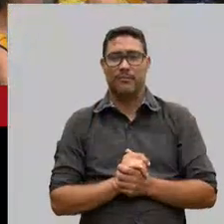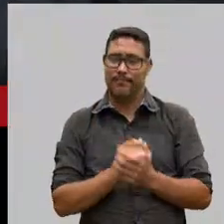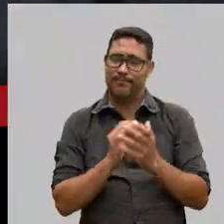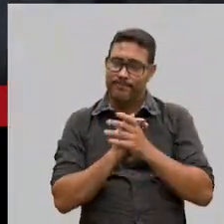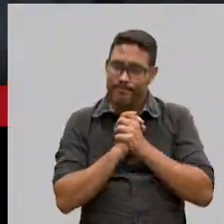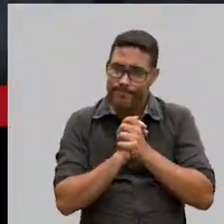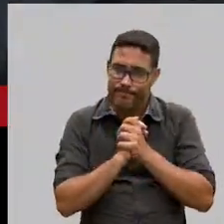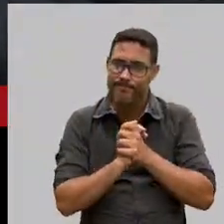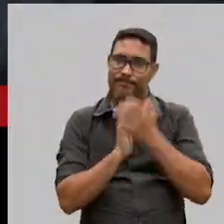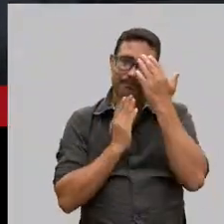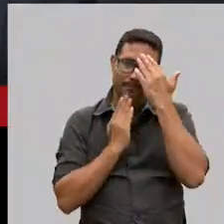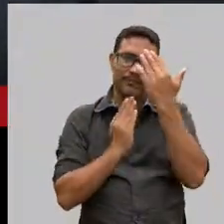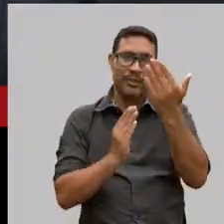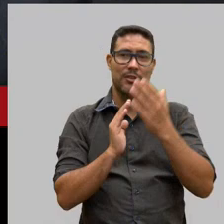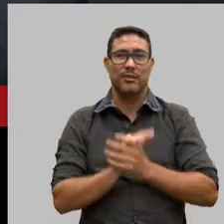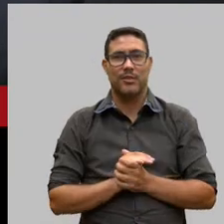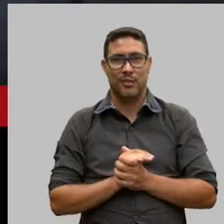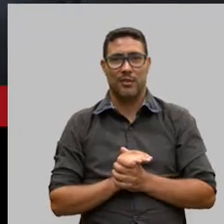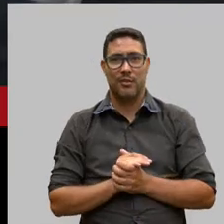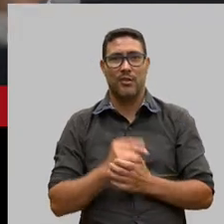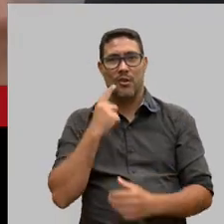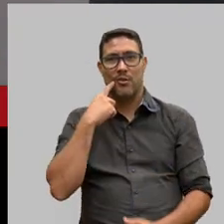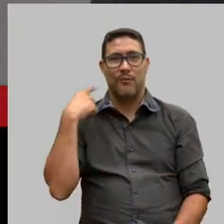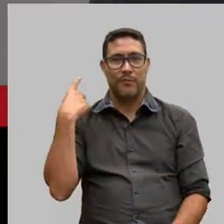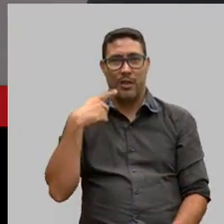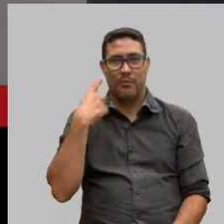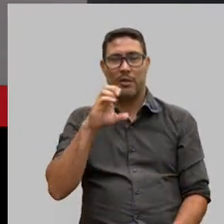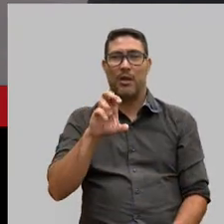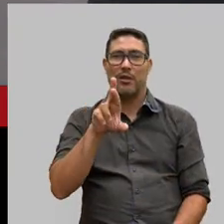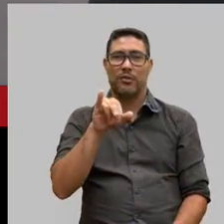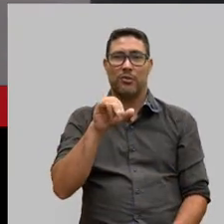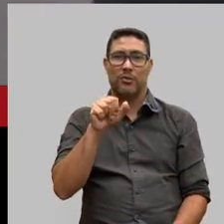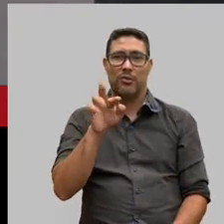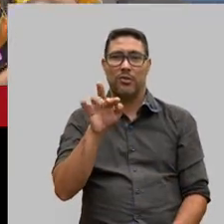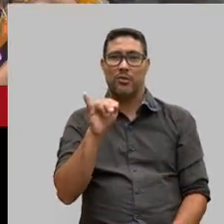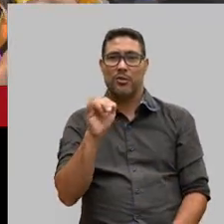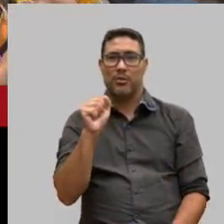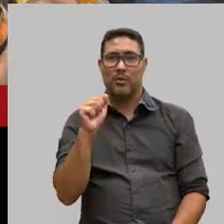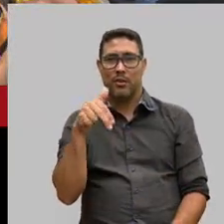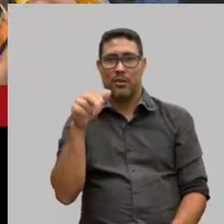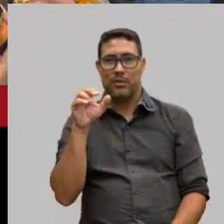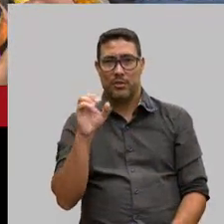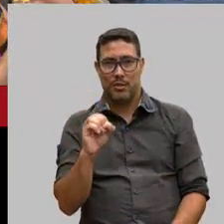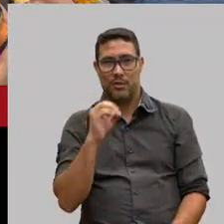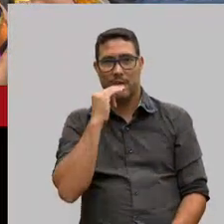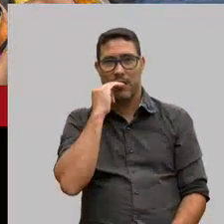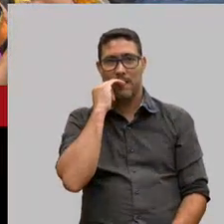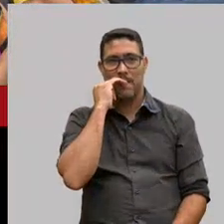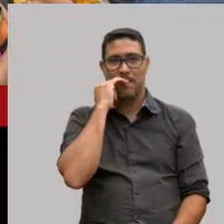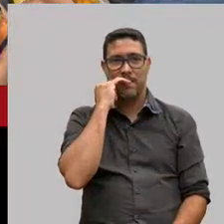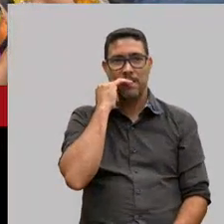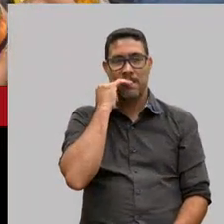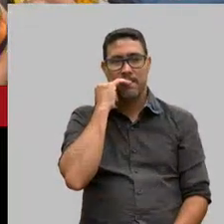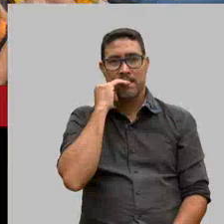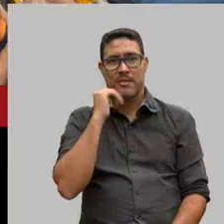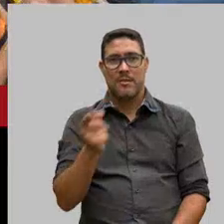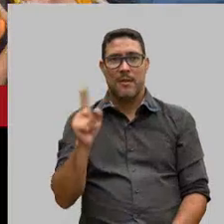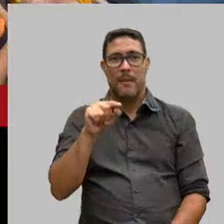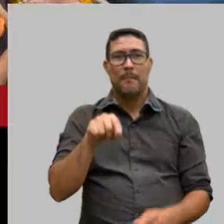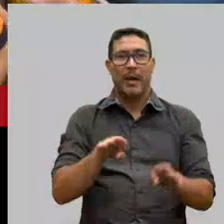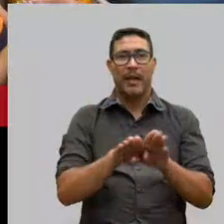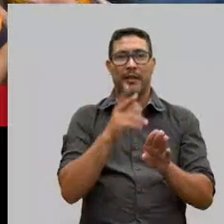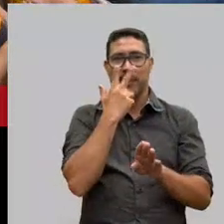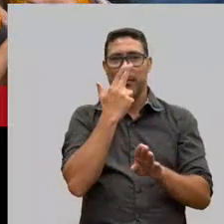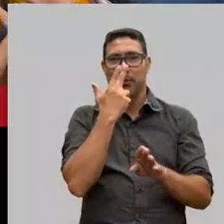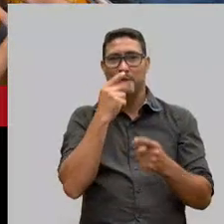né eu deputado Cristiano é um deputado Inclusive eu vejo o Dr Gustavo